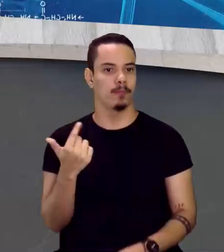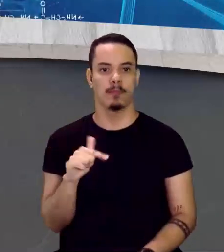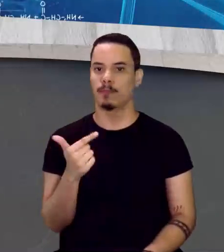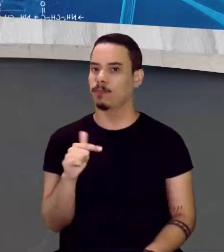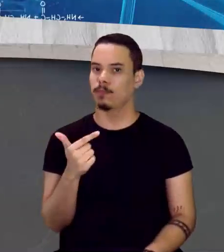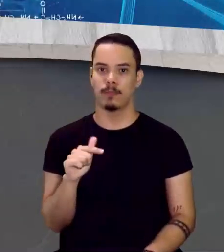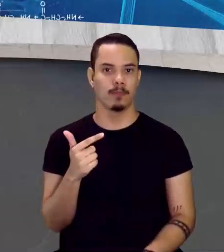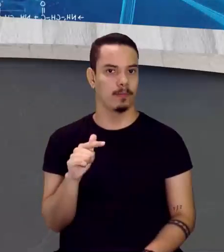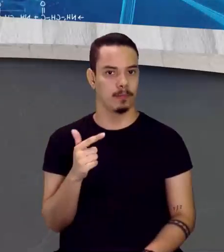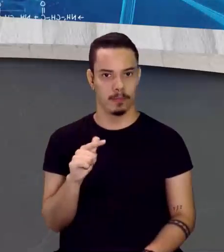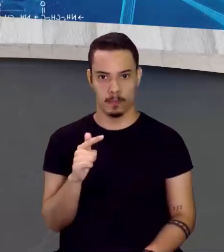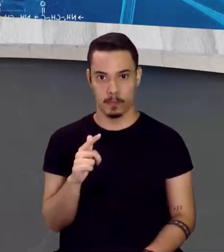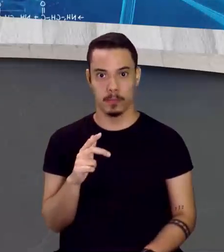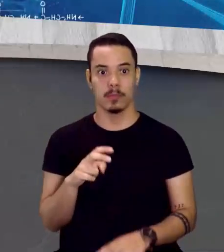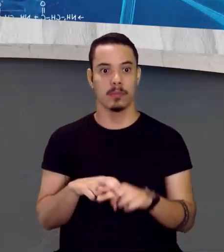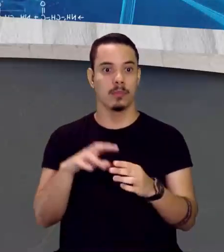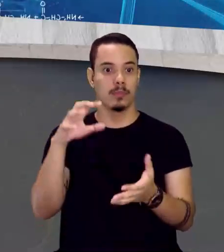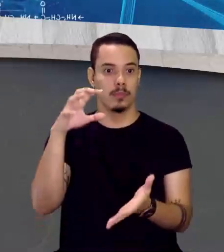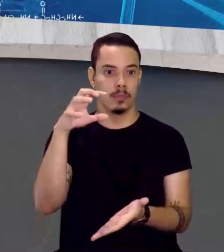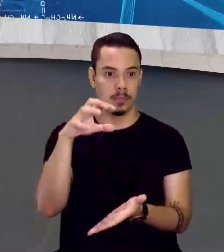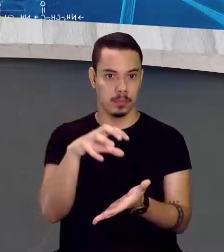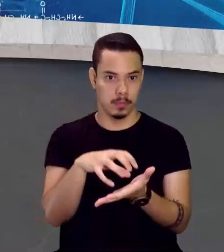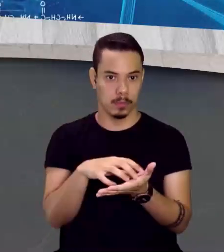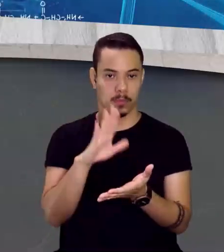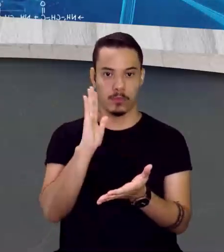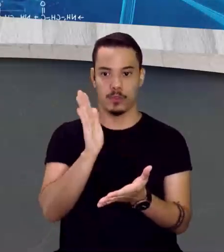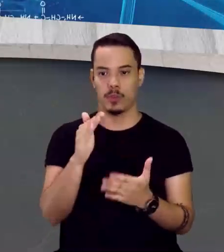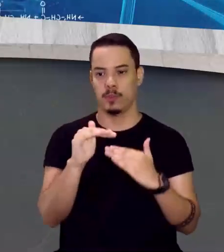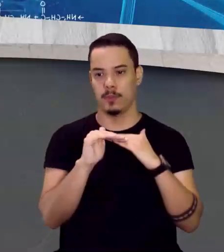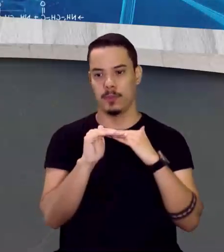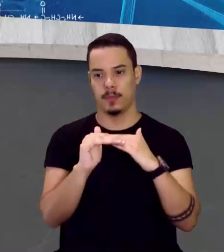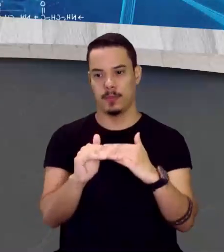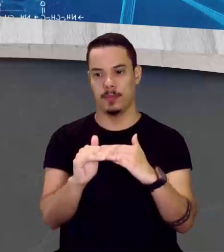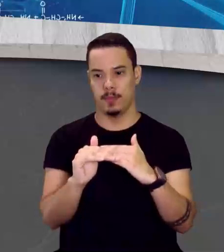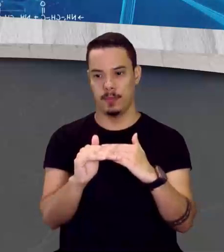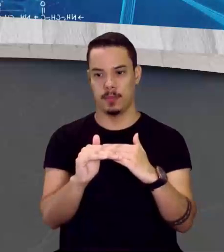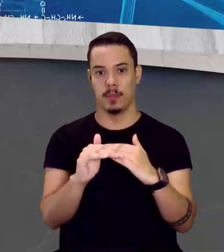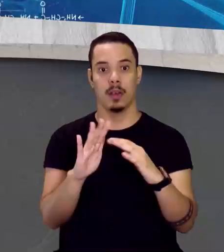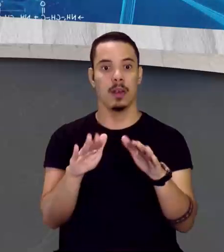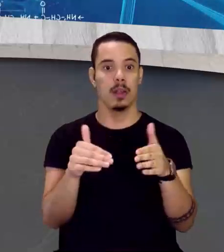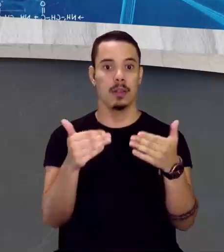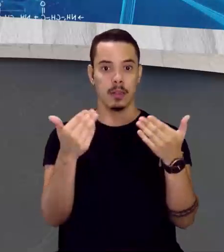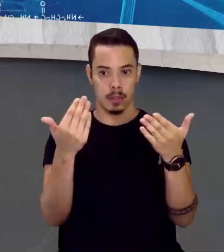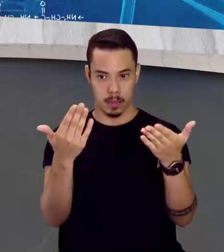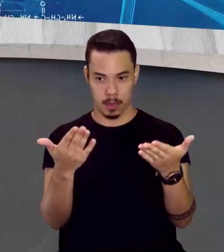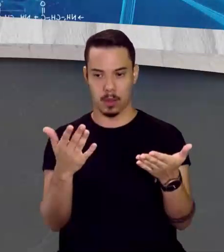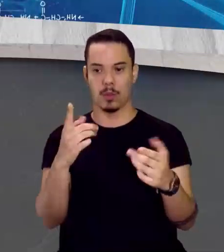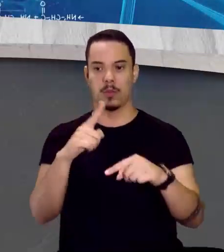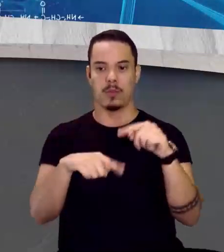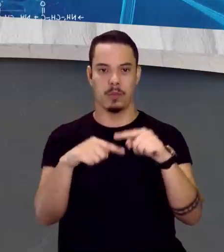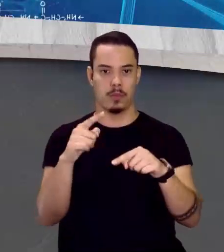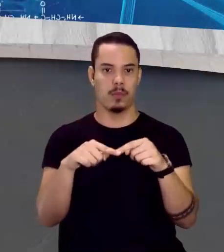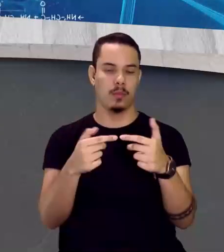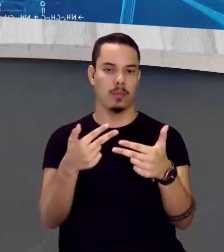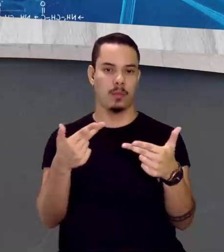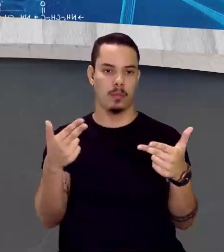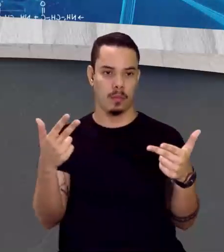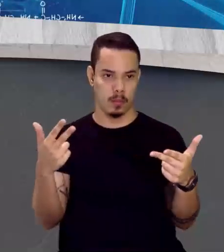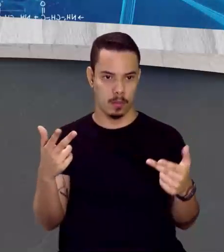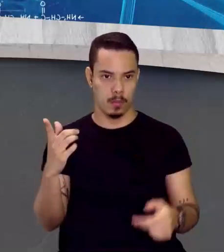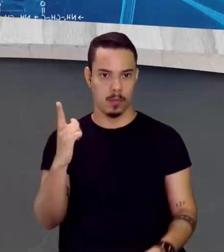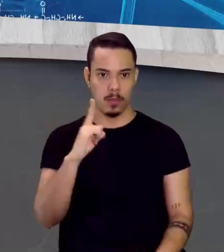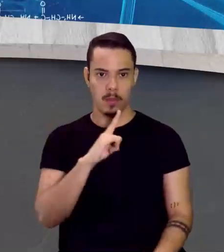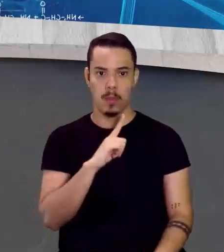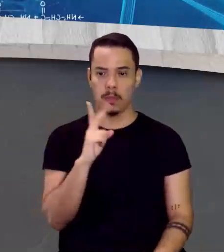O seu átomo central, o seu átomo já estabilizou. Então, esses elétrons, por terem